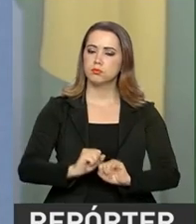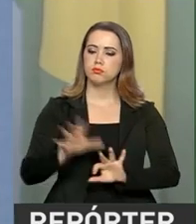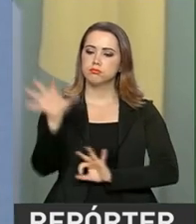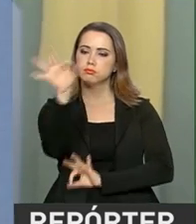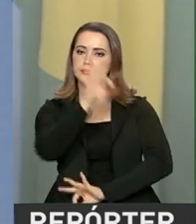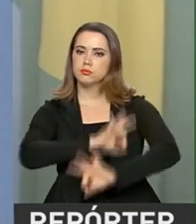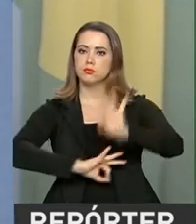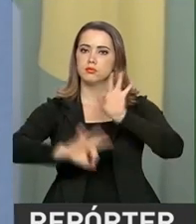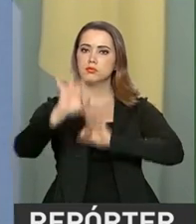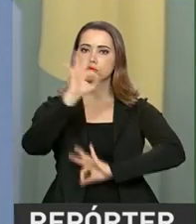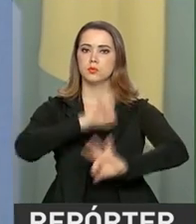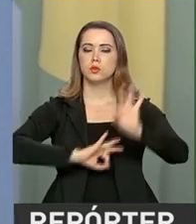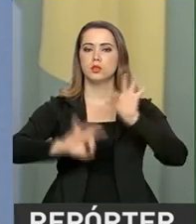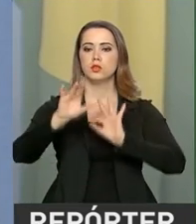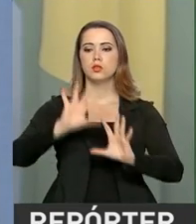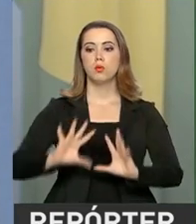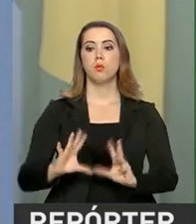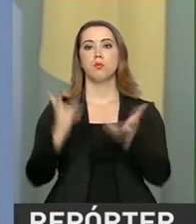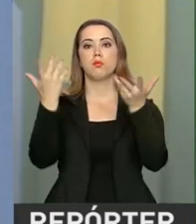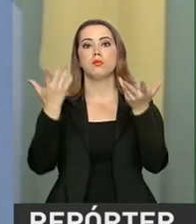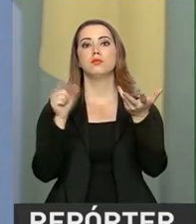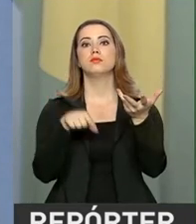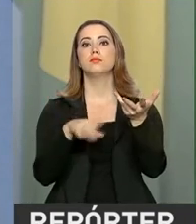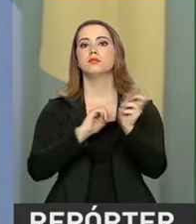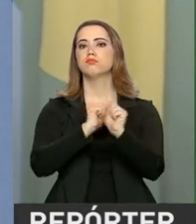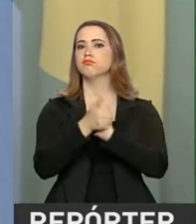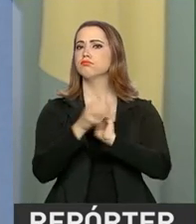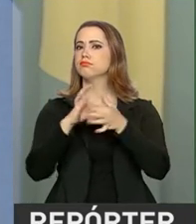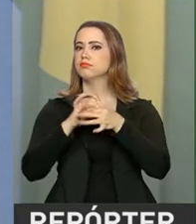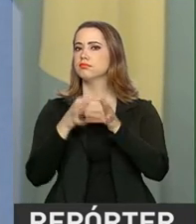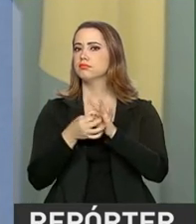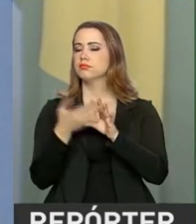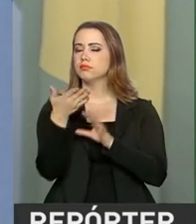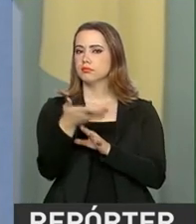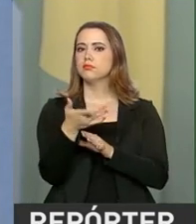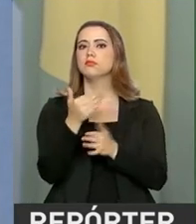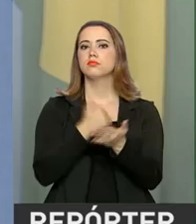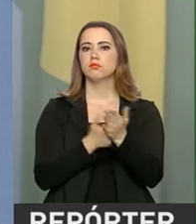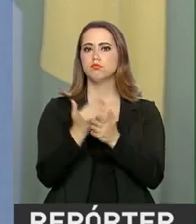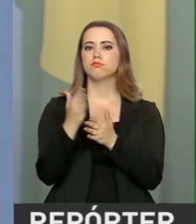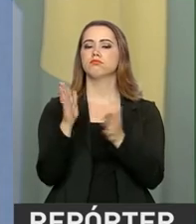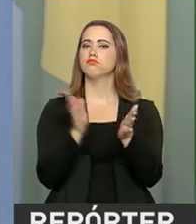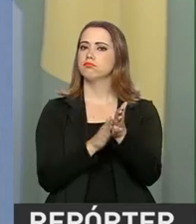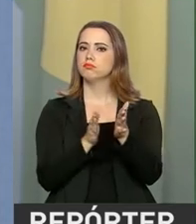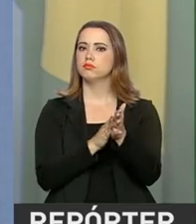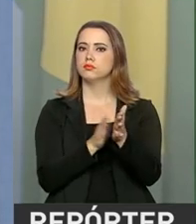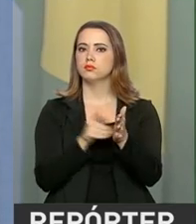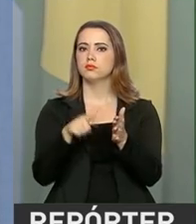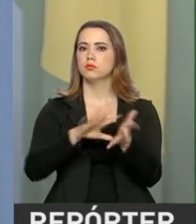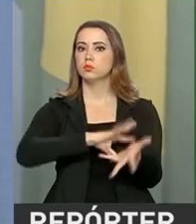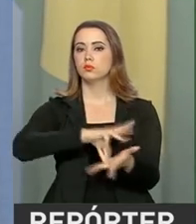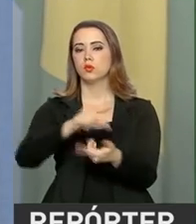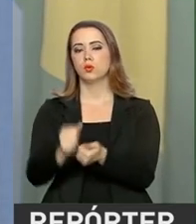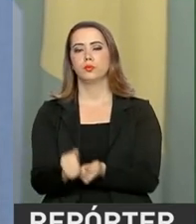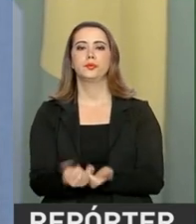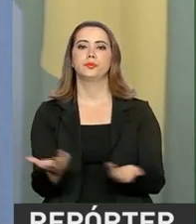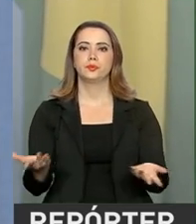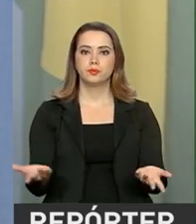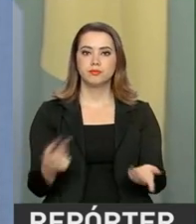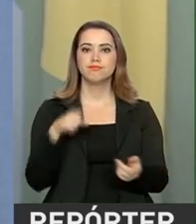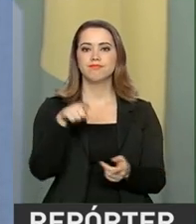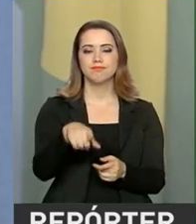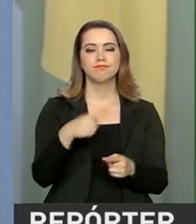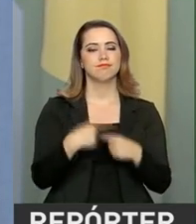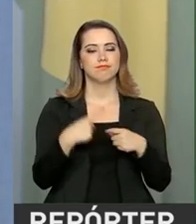organizar um evento que ganhou o aplauso internacional portanto é